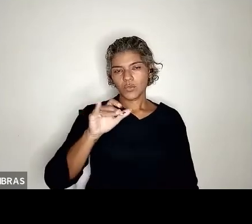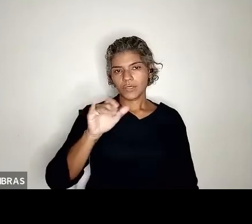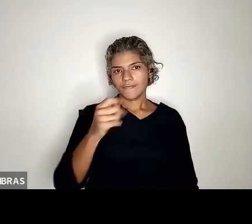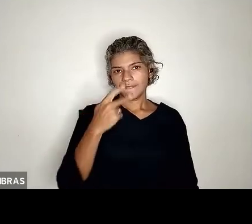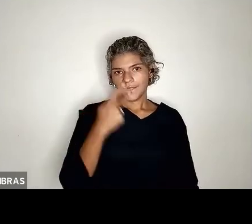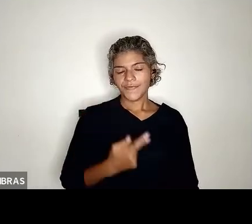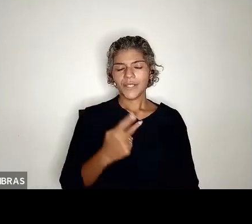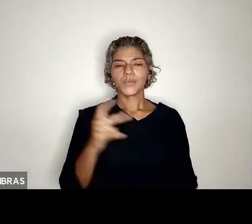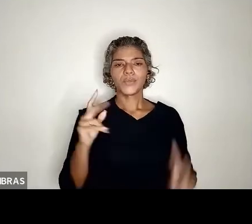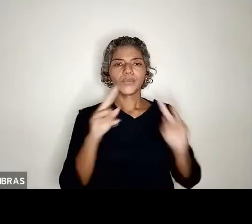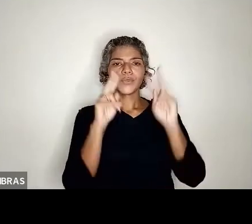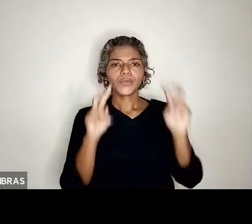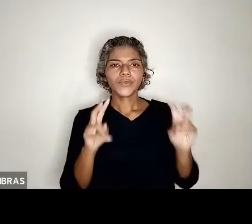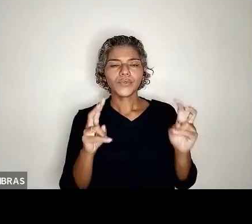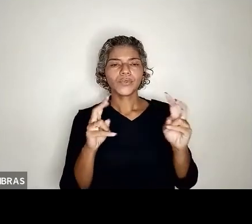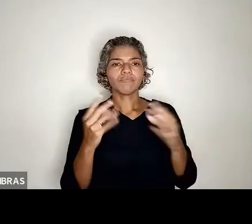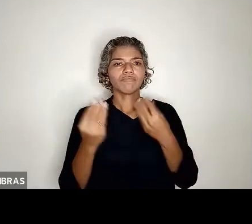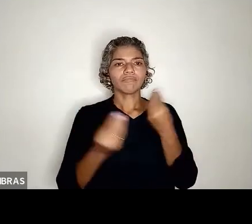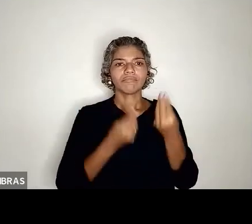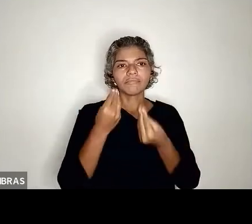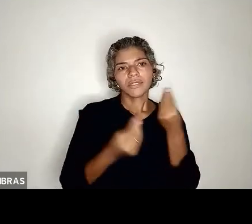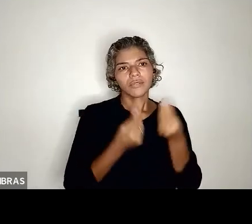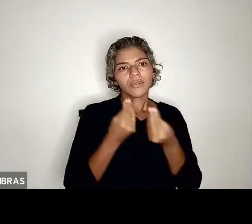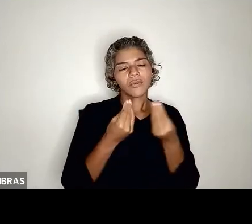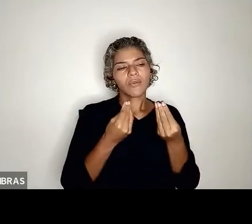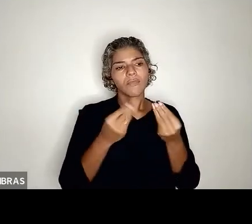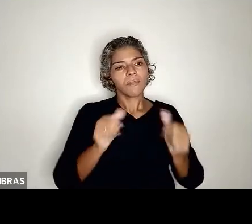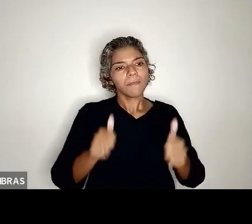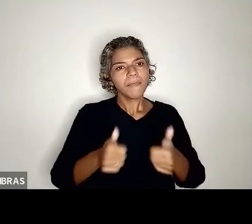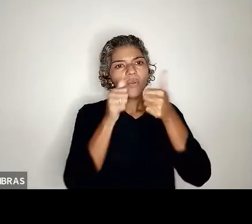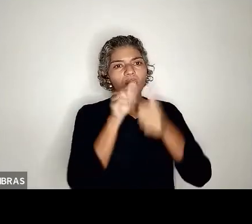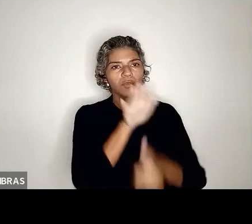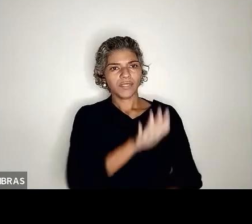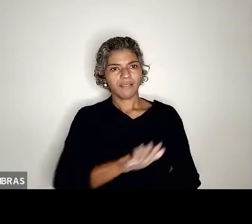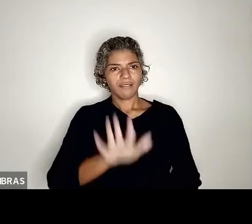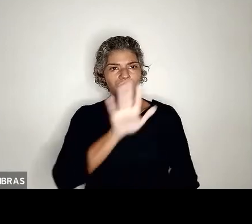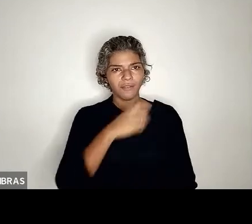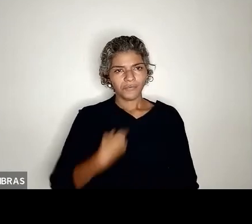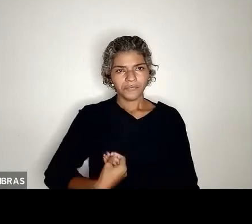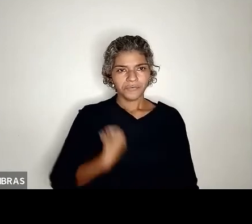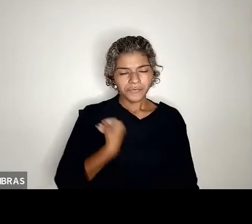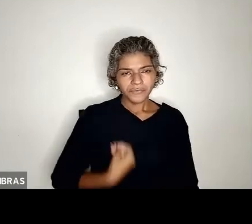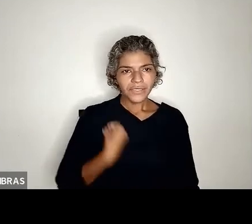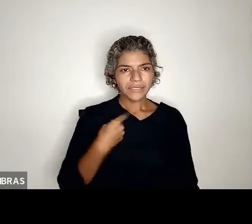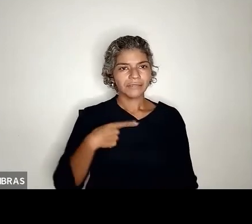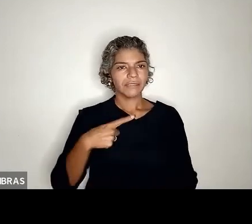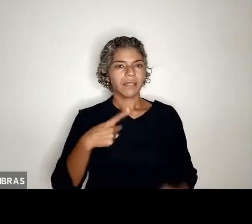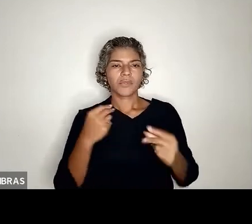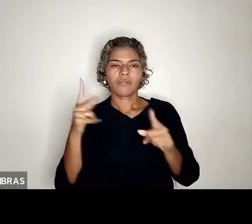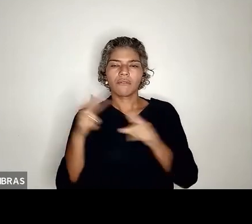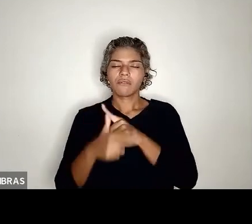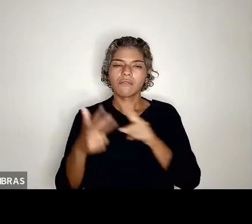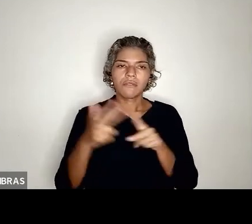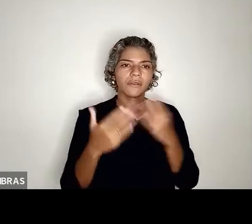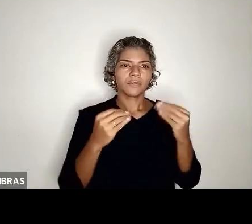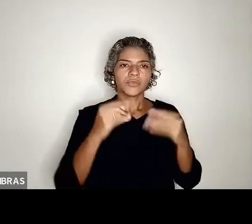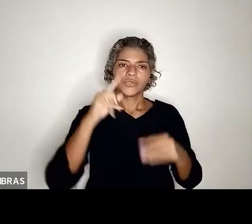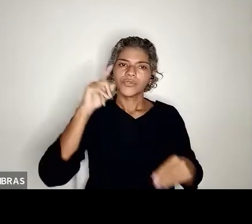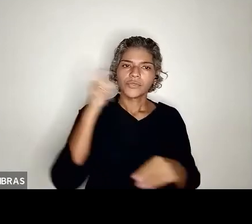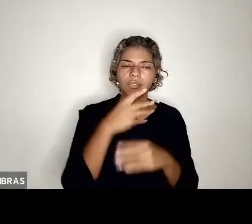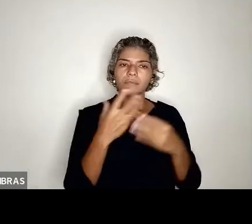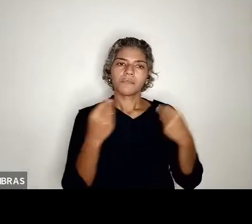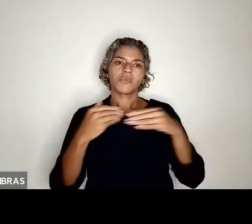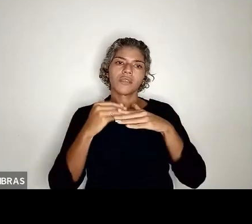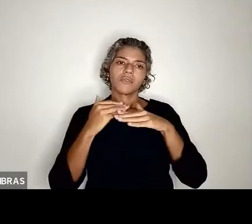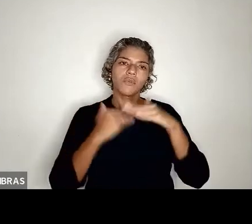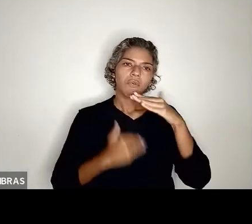definir esse cenário que a gente está vivendo, né, de tantas dificuldades, retrocessos, enfim, mas eu acho que a gente tem que seguir na nossa resistência pelas nossas